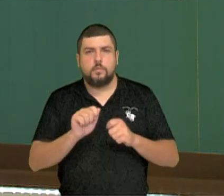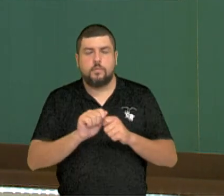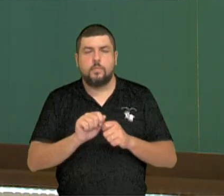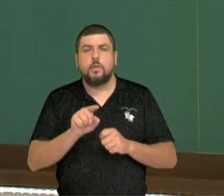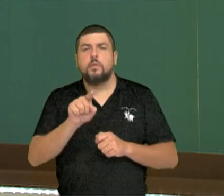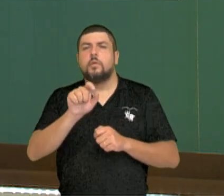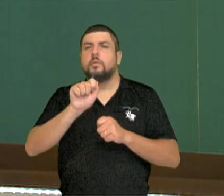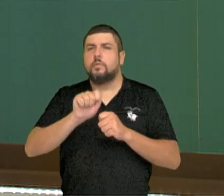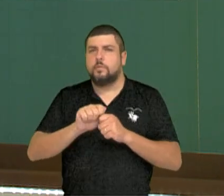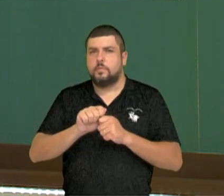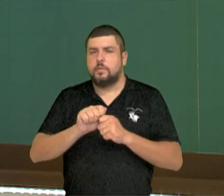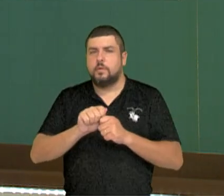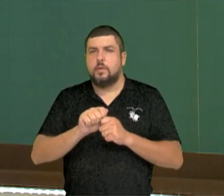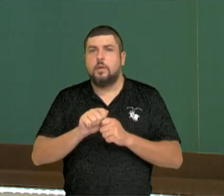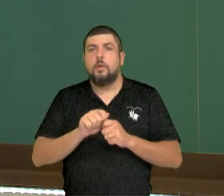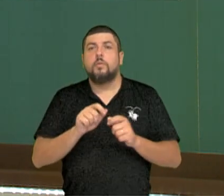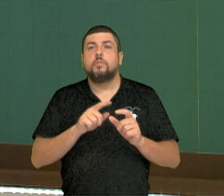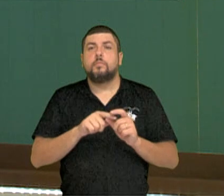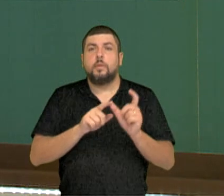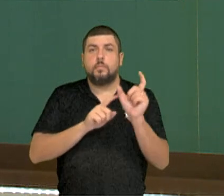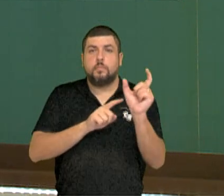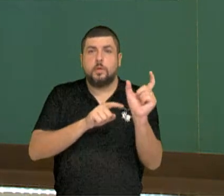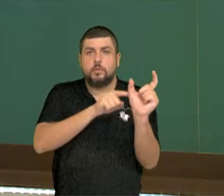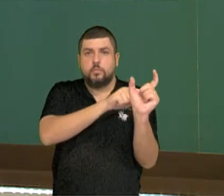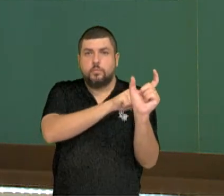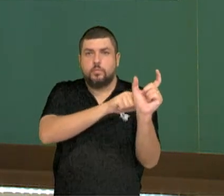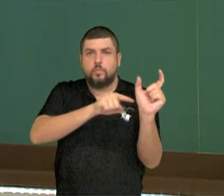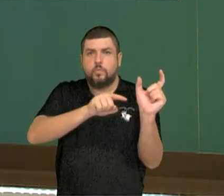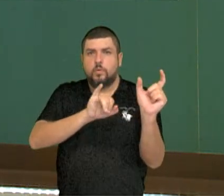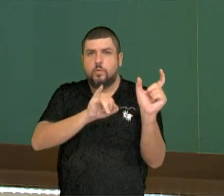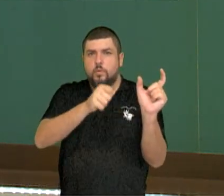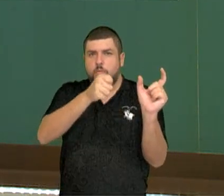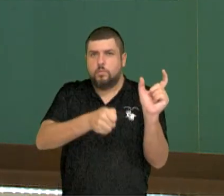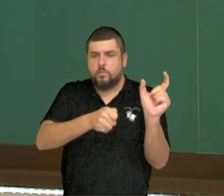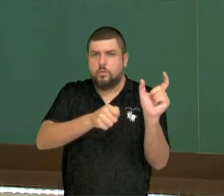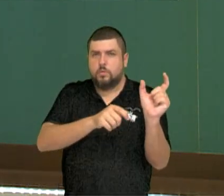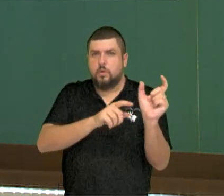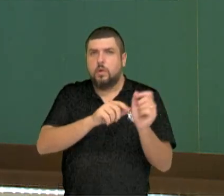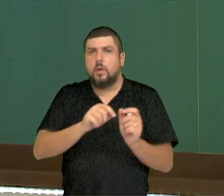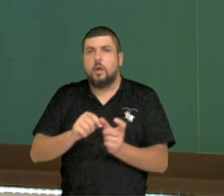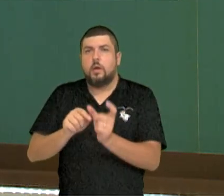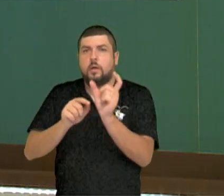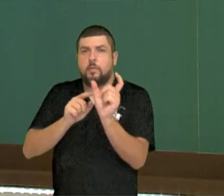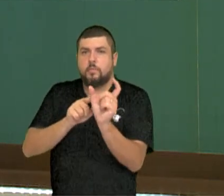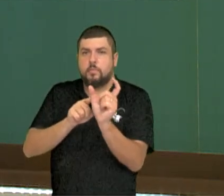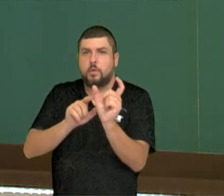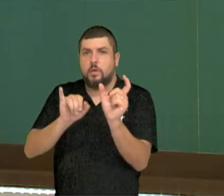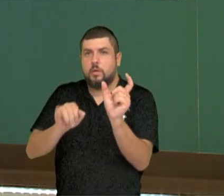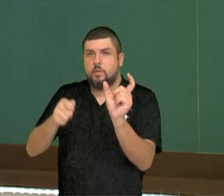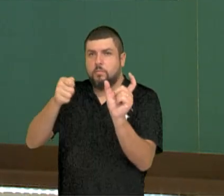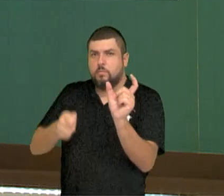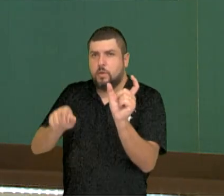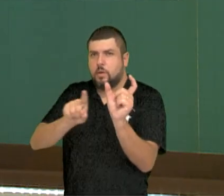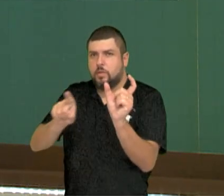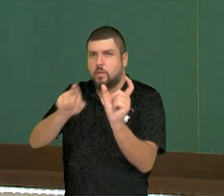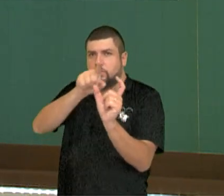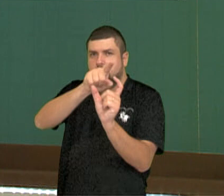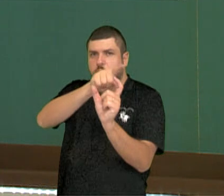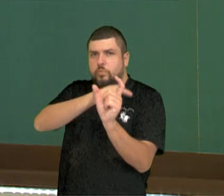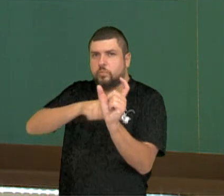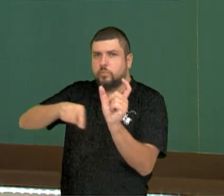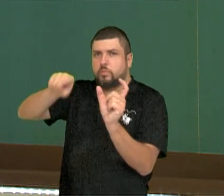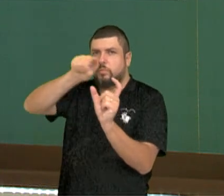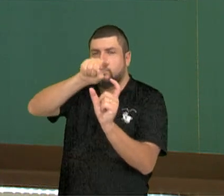vai sublinhar o que estiver no imperativo afirmativo e vai circular o que estiver no imperativo